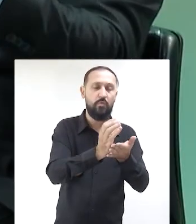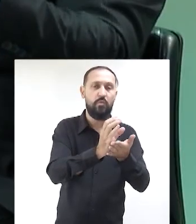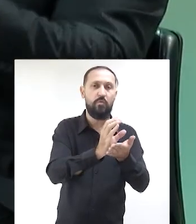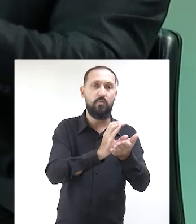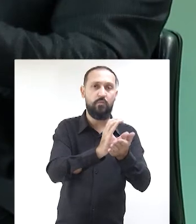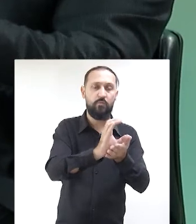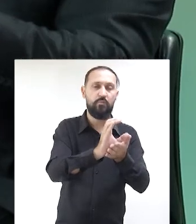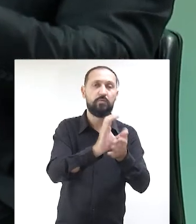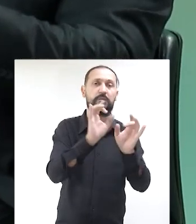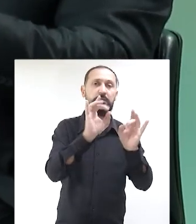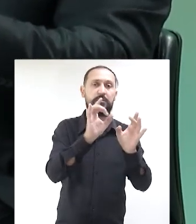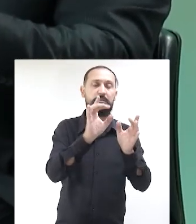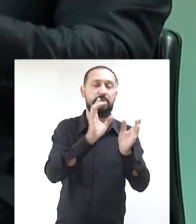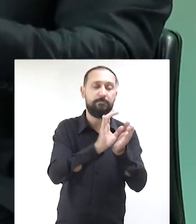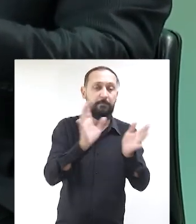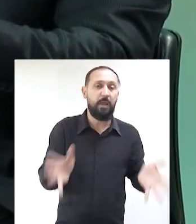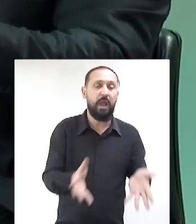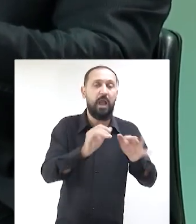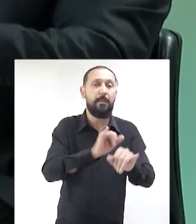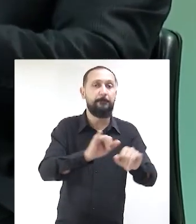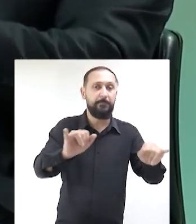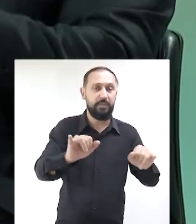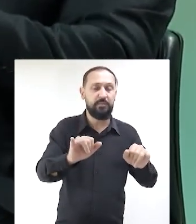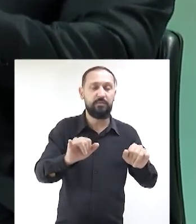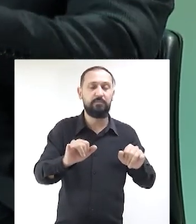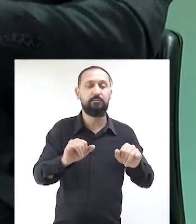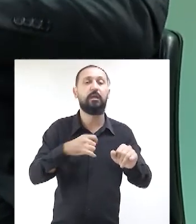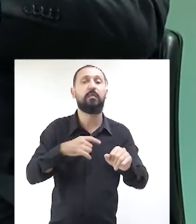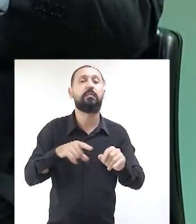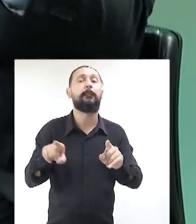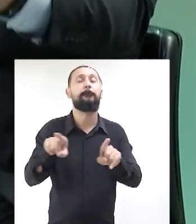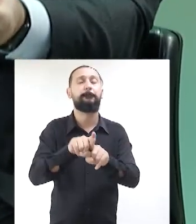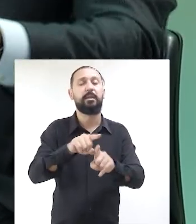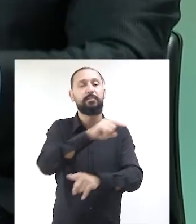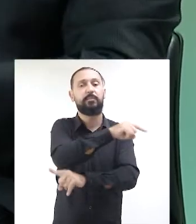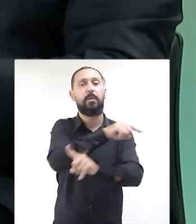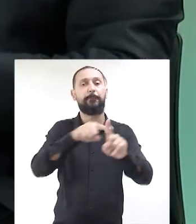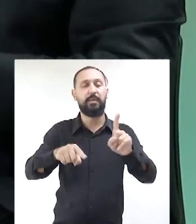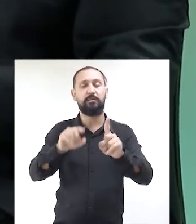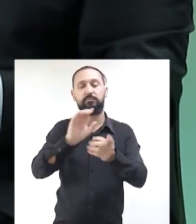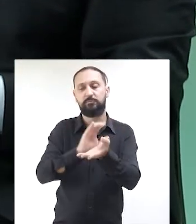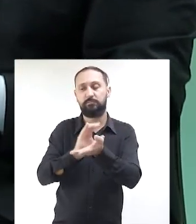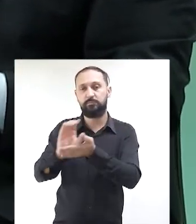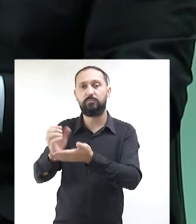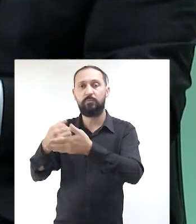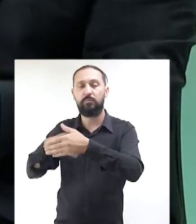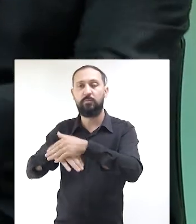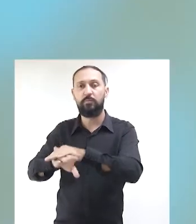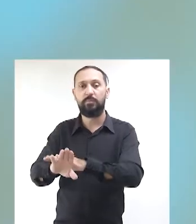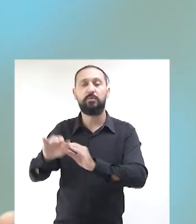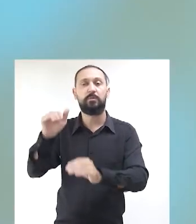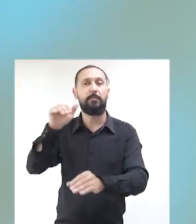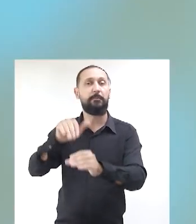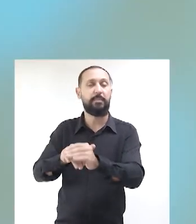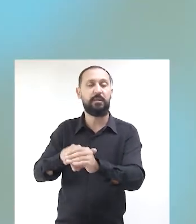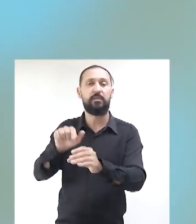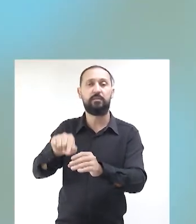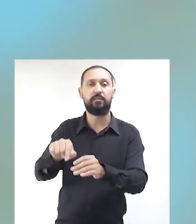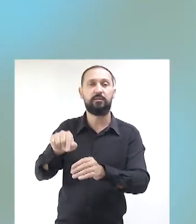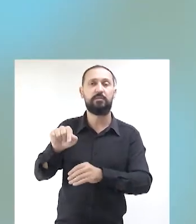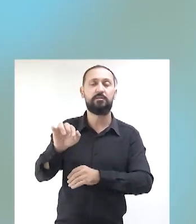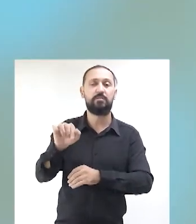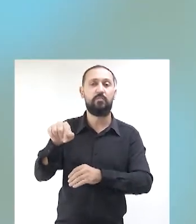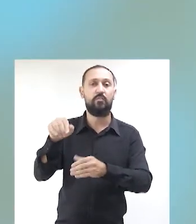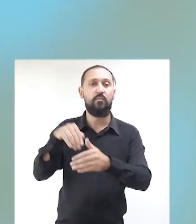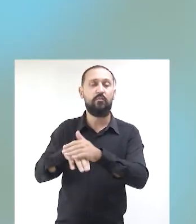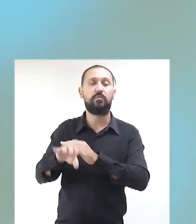Fundo Especial de Financiamento de Campanha, e aí flexibilizou-se a utilização dos recursos do fundo eleitoral que já existia. Esse